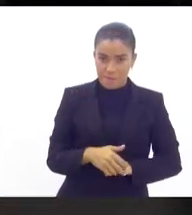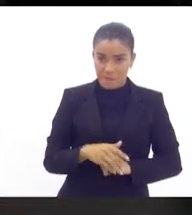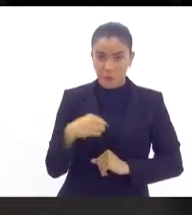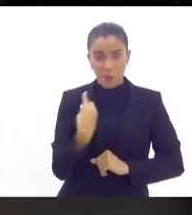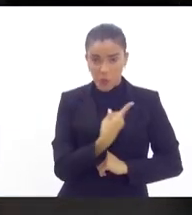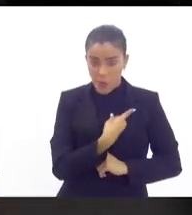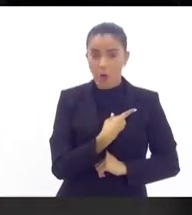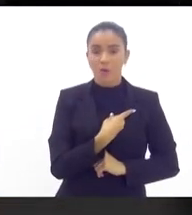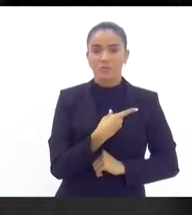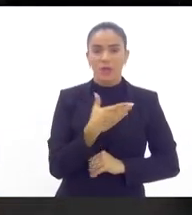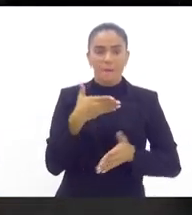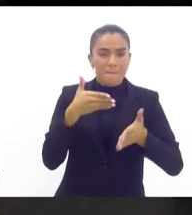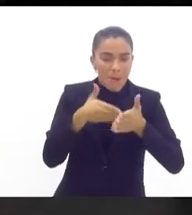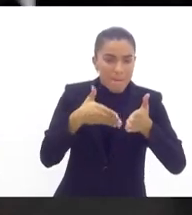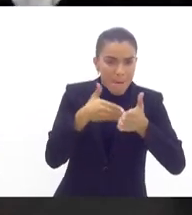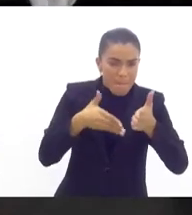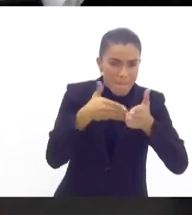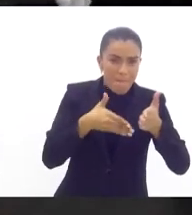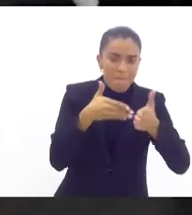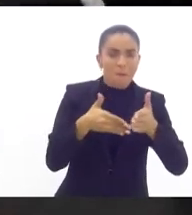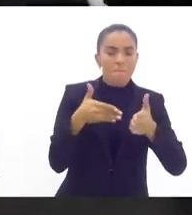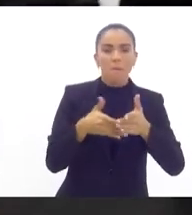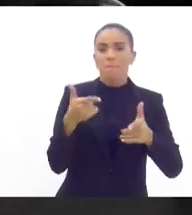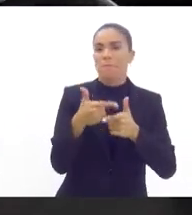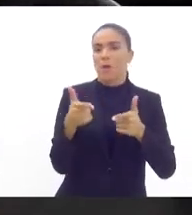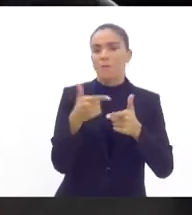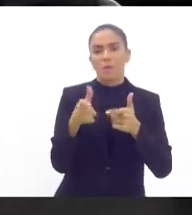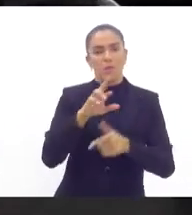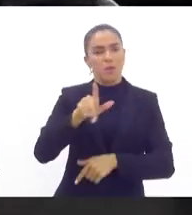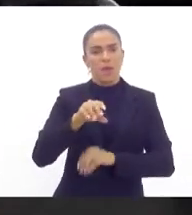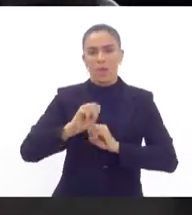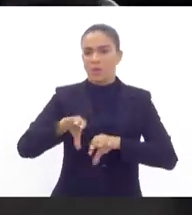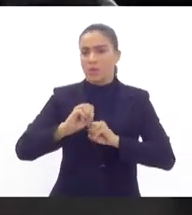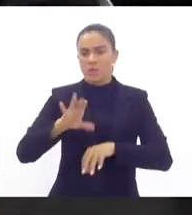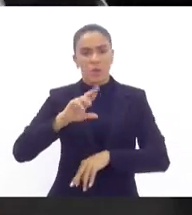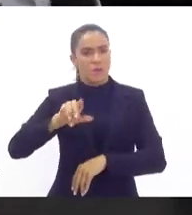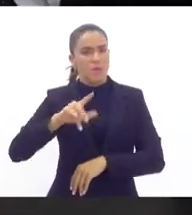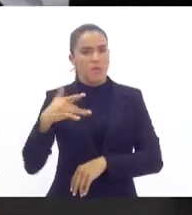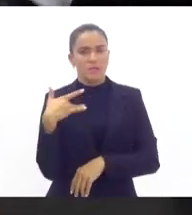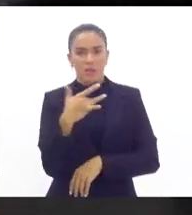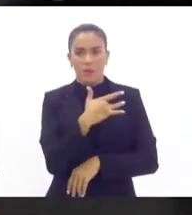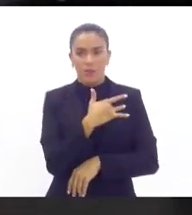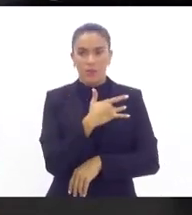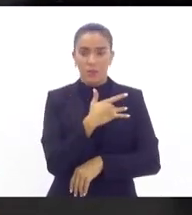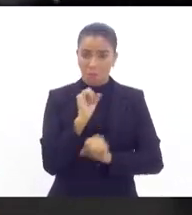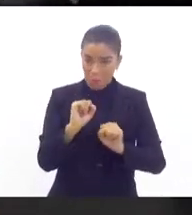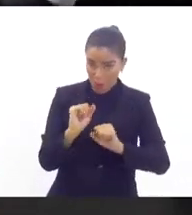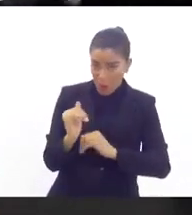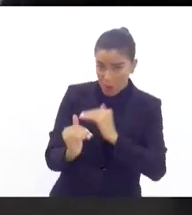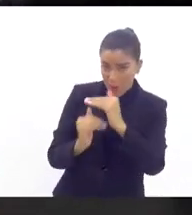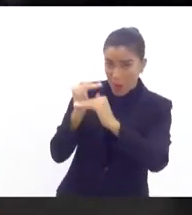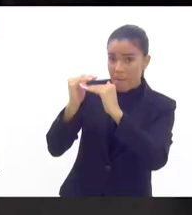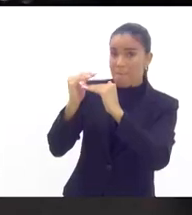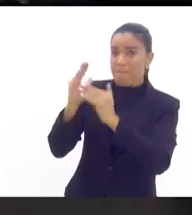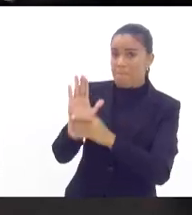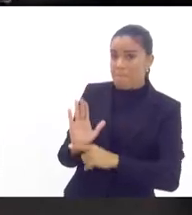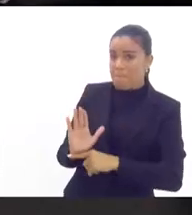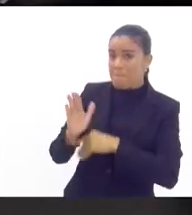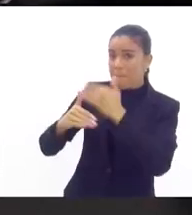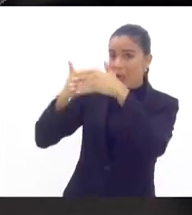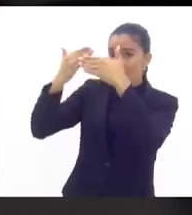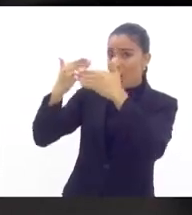com o principal problema da cidade hoje que não é educação não é saúde pode melhorar evidente que pode melhorar